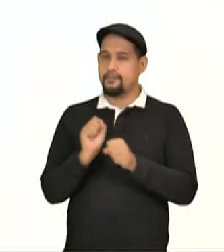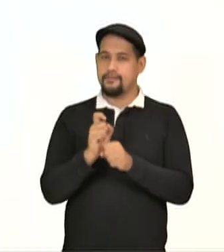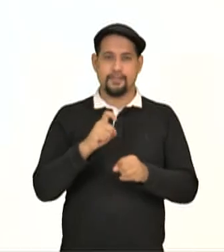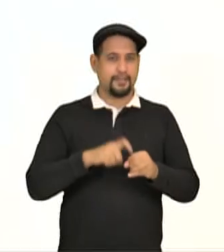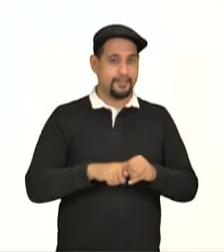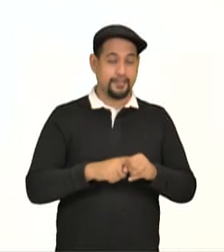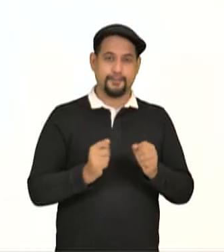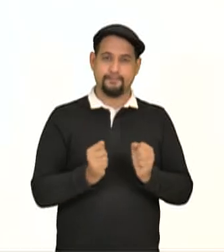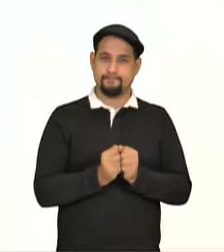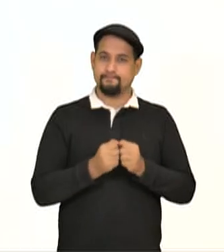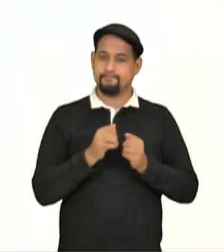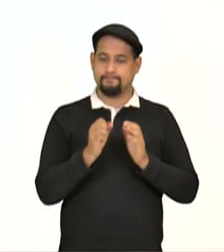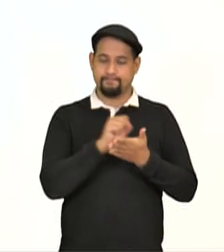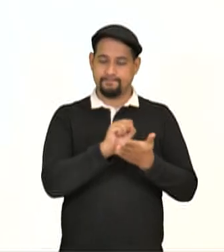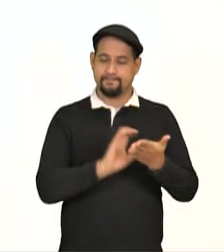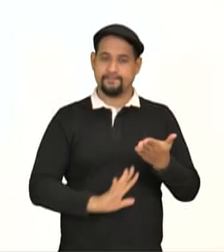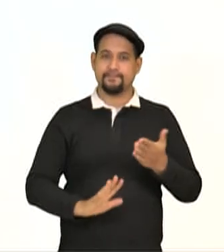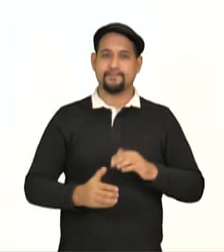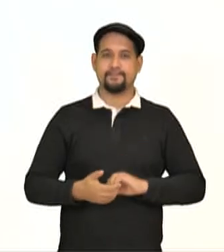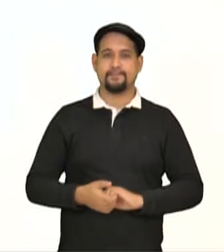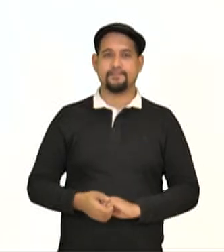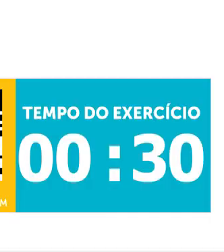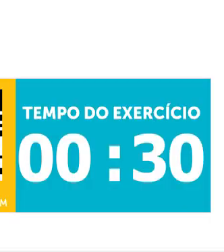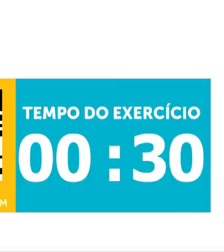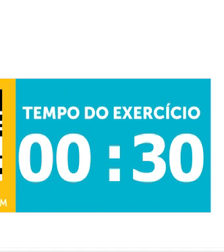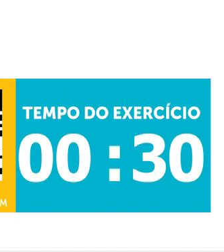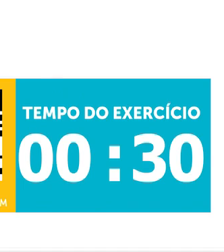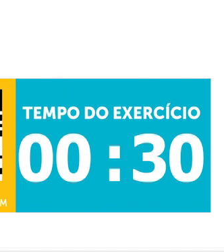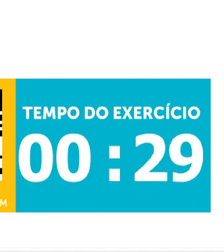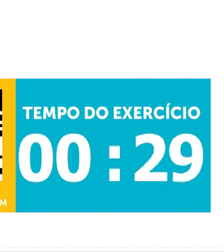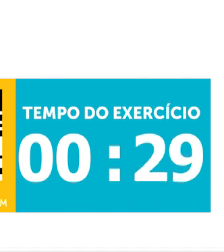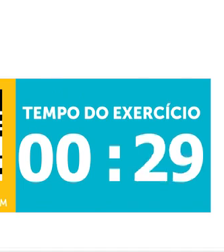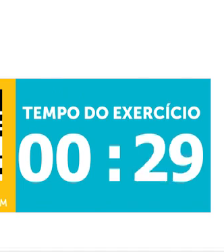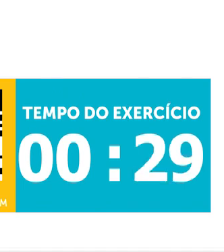já retorna com exercícios.